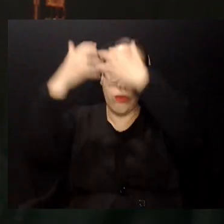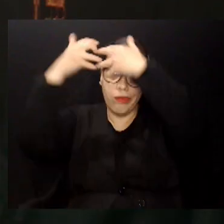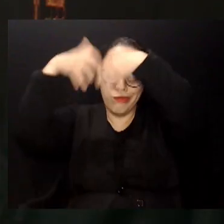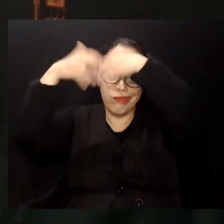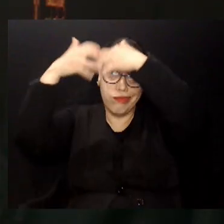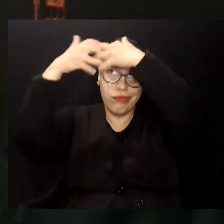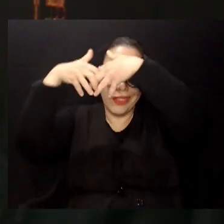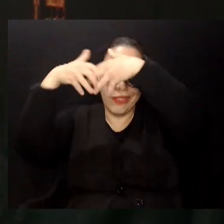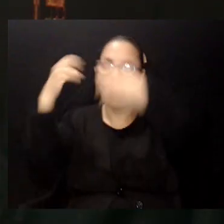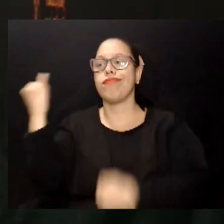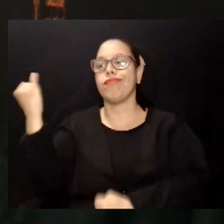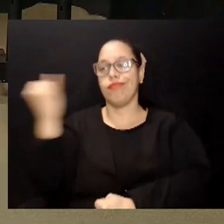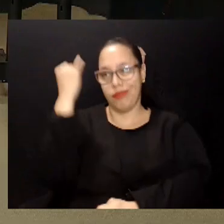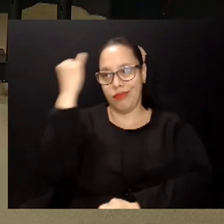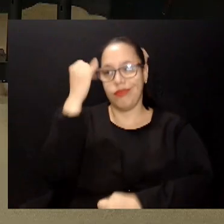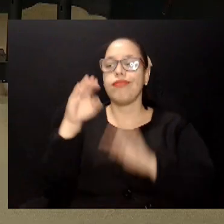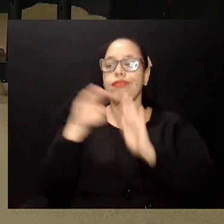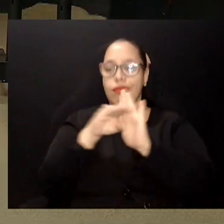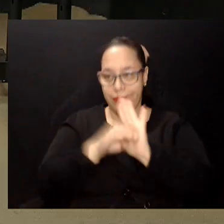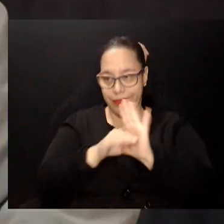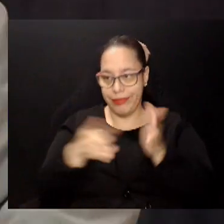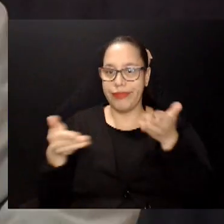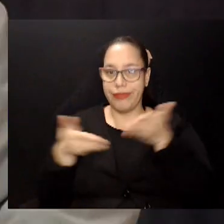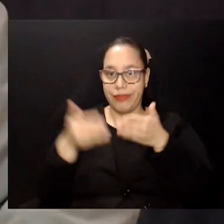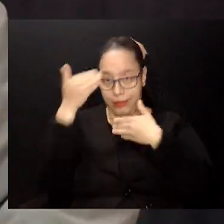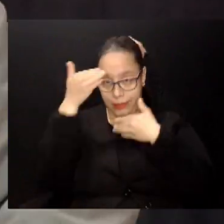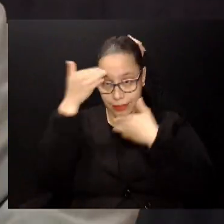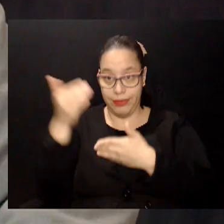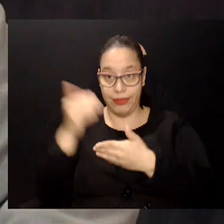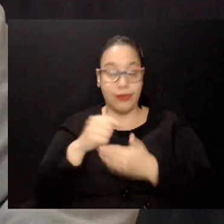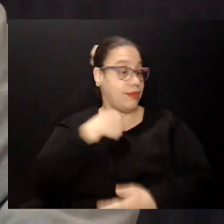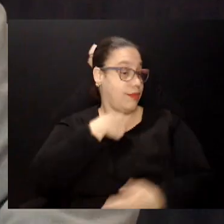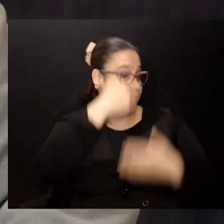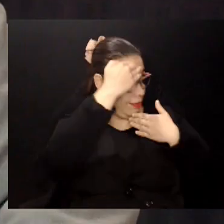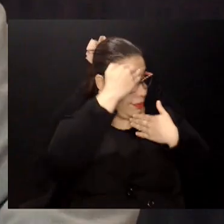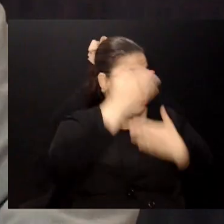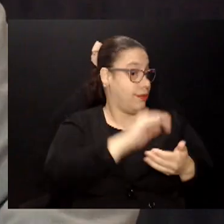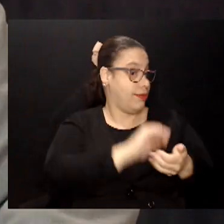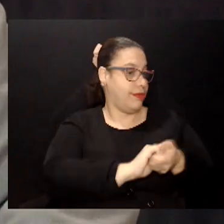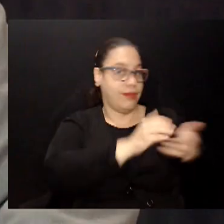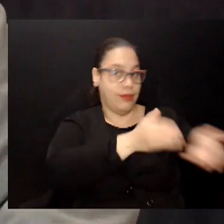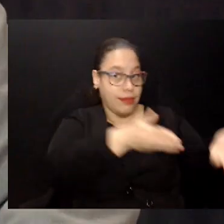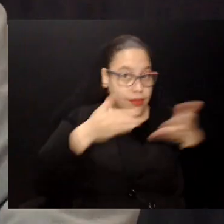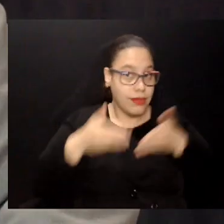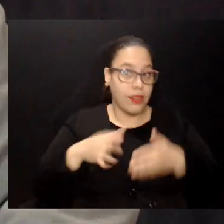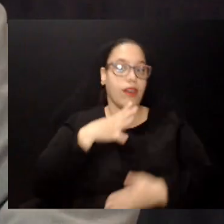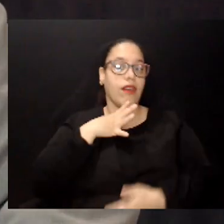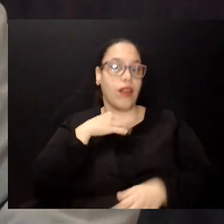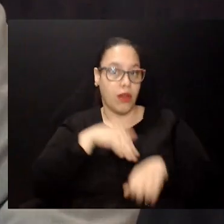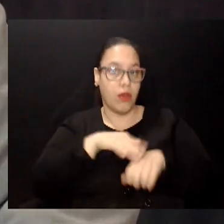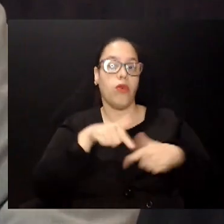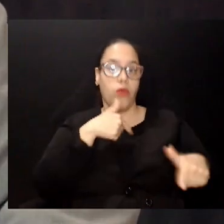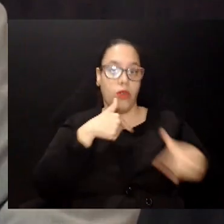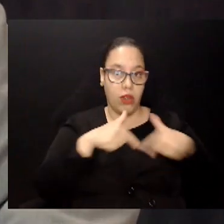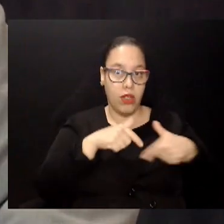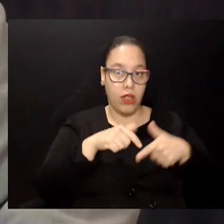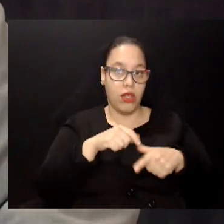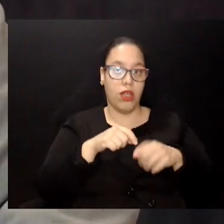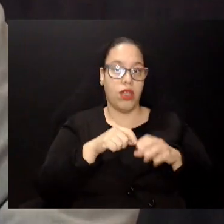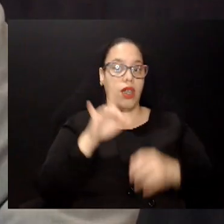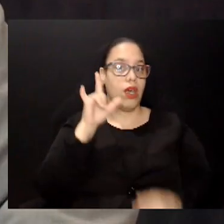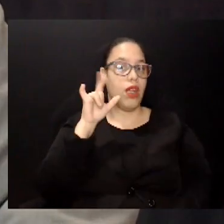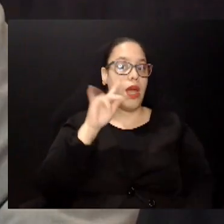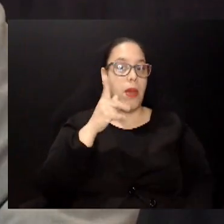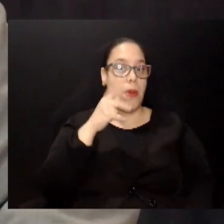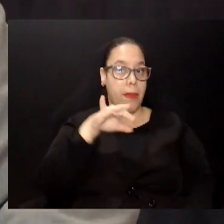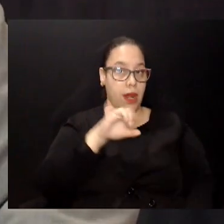no programa de hoje, viu? Obrigada. Eu que agradeço, convido todo mundo que quiser conhecer um pouco mais do meu trabalho, @Hipnose Campinas. Eu tenho um livro publicado que